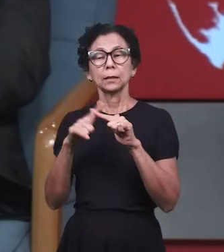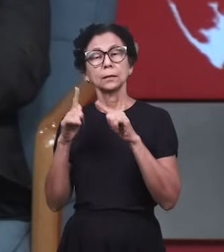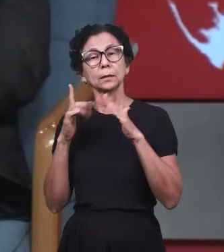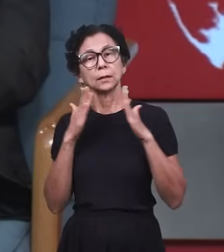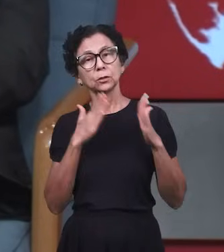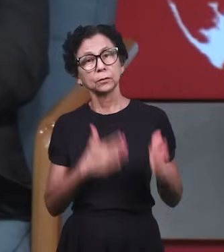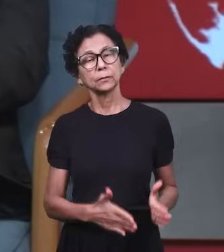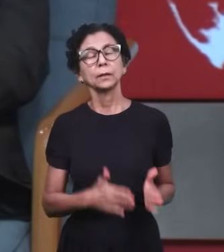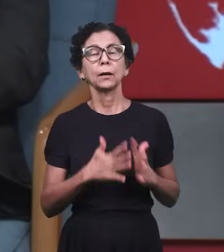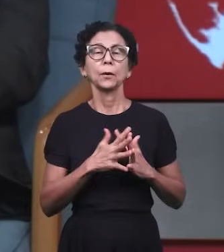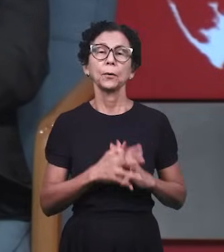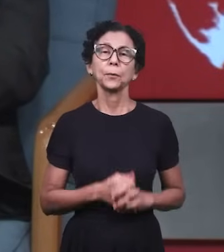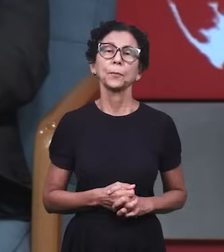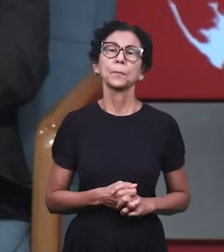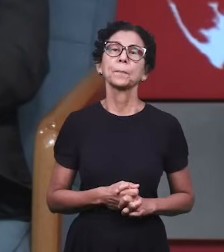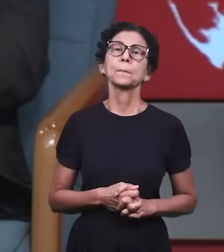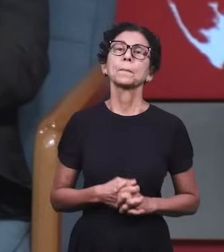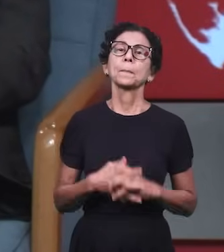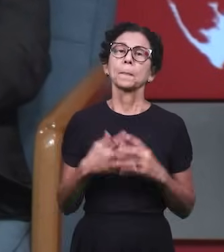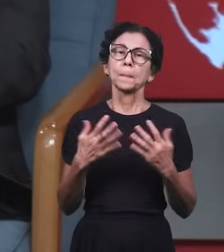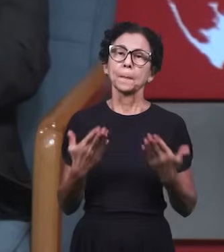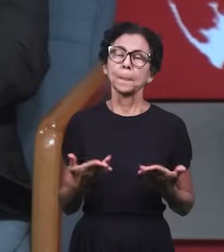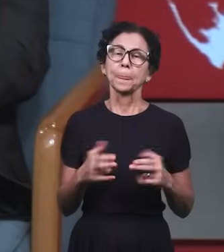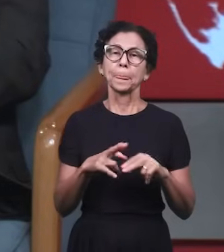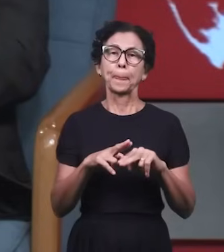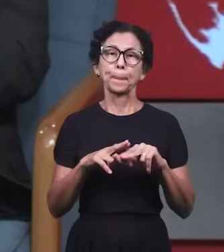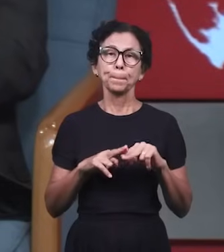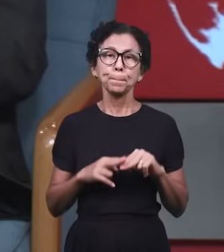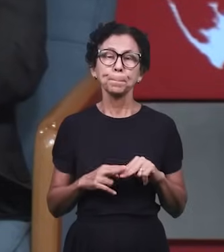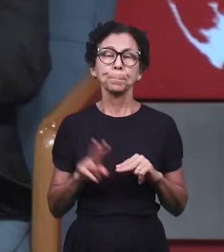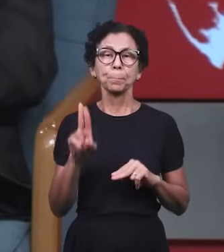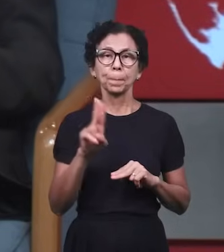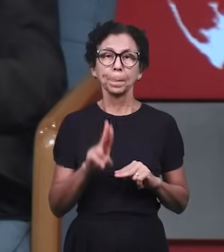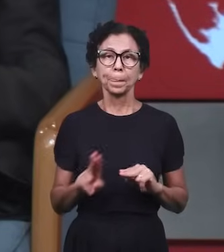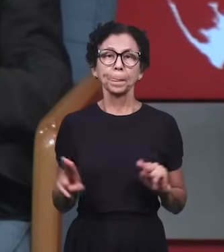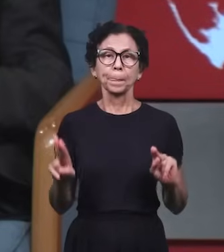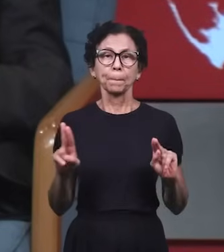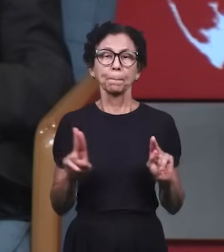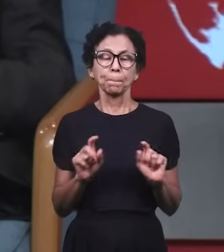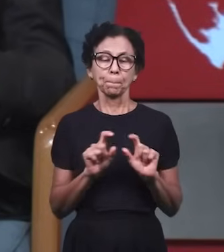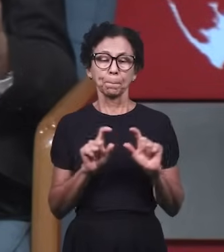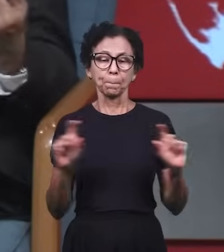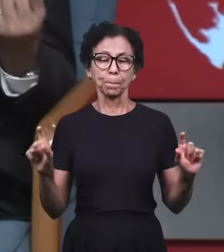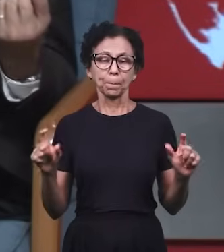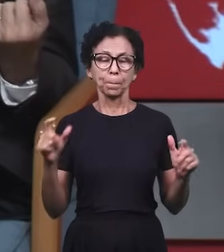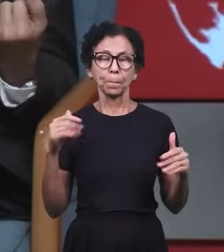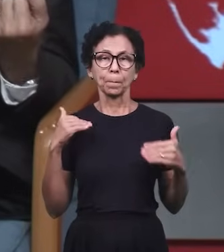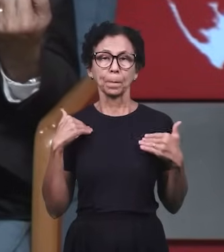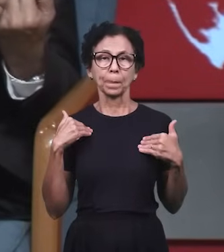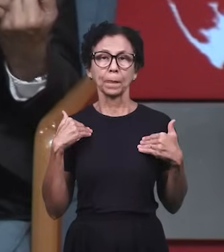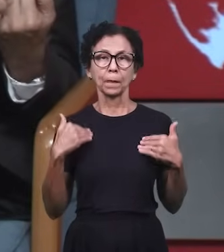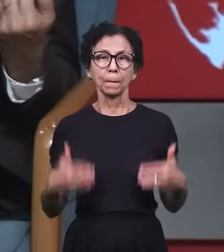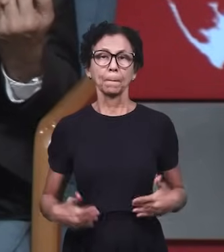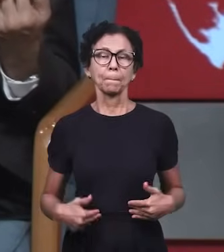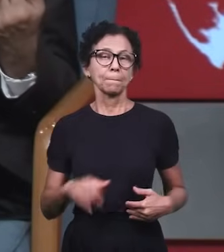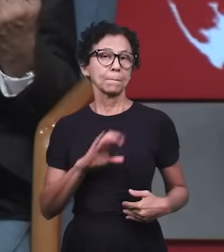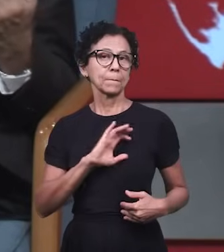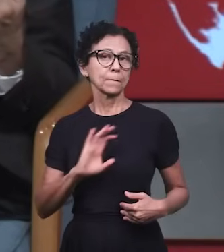Jesus se repetem na igreja, por isso que ela é chamada de corpo. Como Jesus tinha a plenitude do